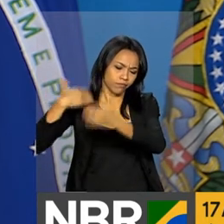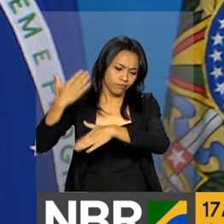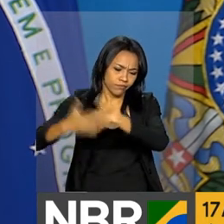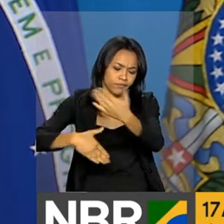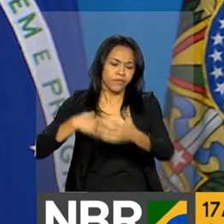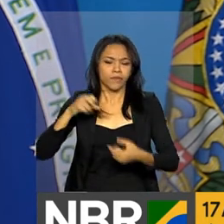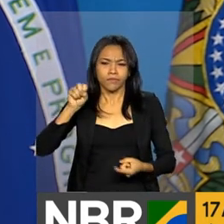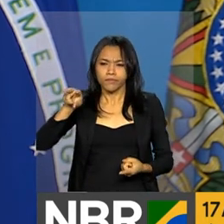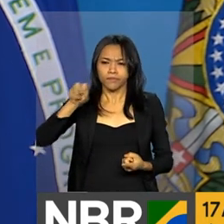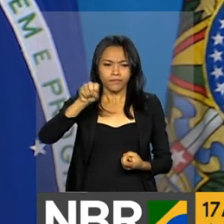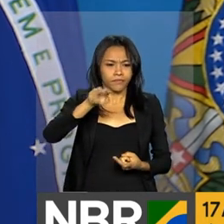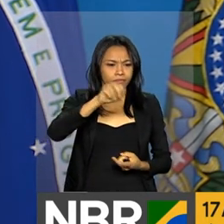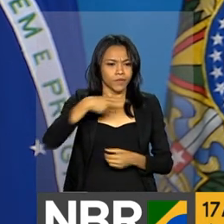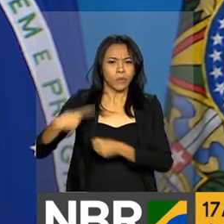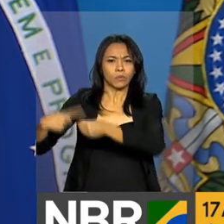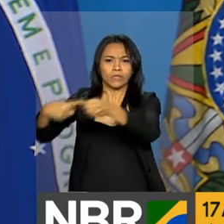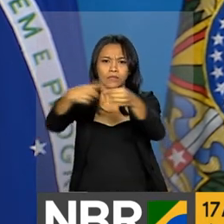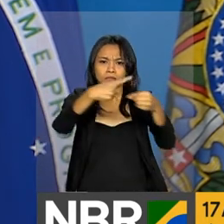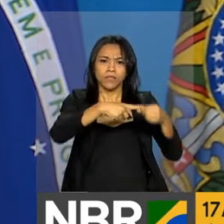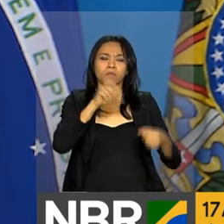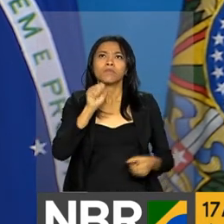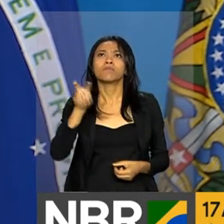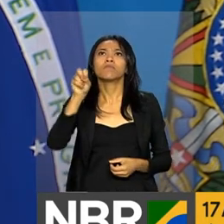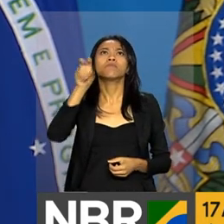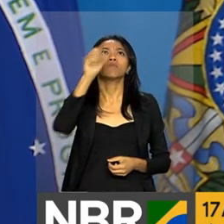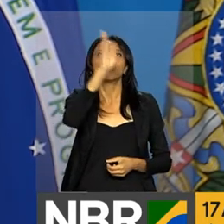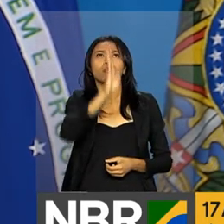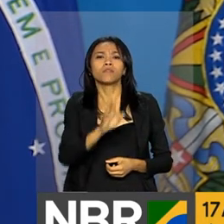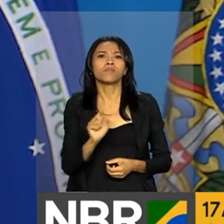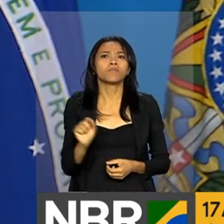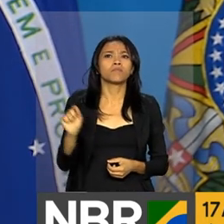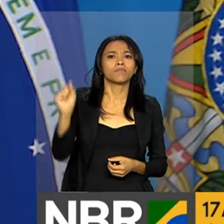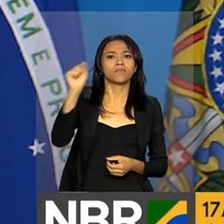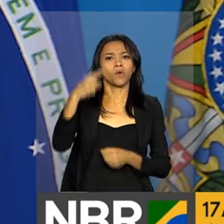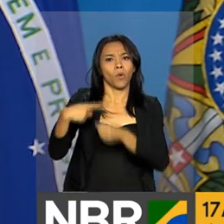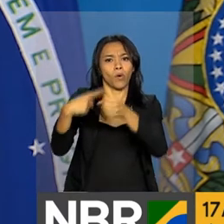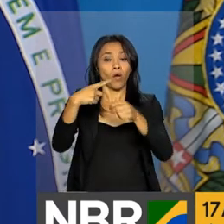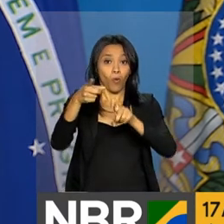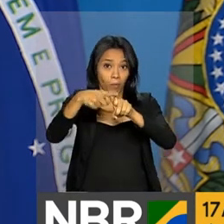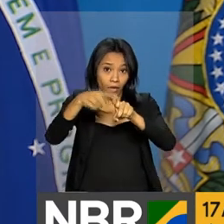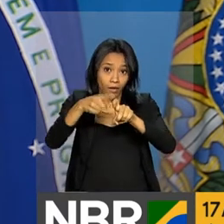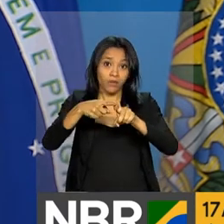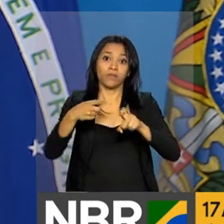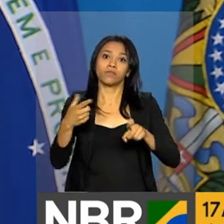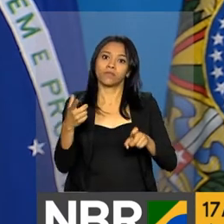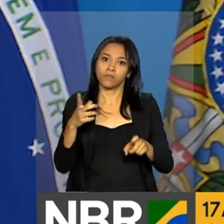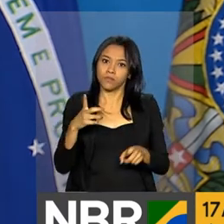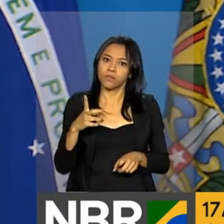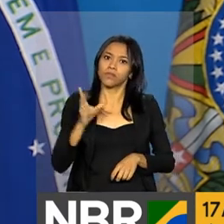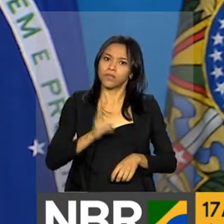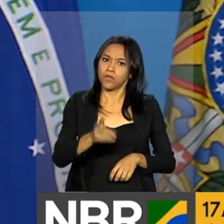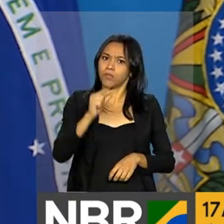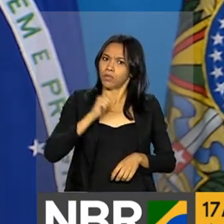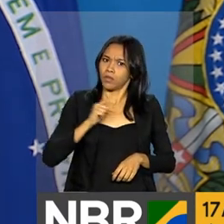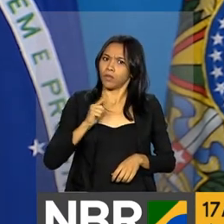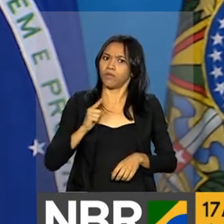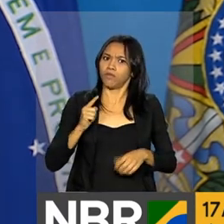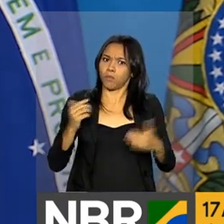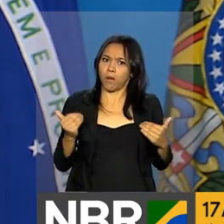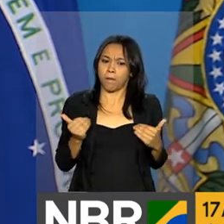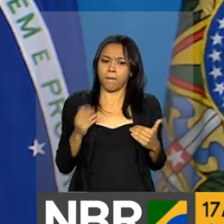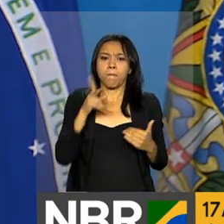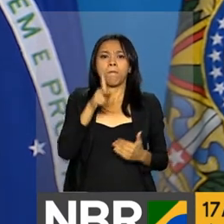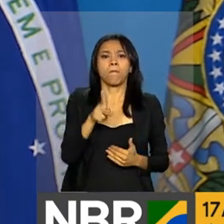os municípios, né, brasileiros, o médico sempre teve uma posição, o senador Raimundo Lira, muito expressiva.